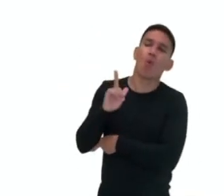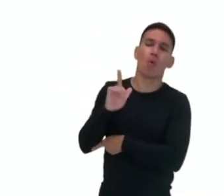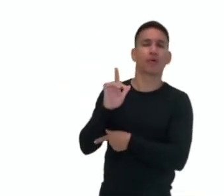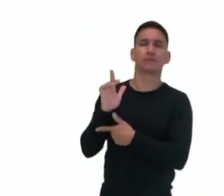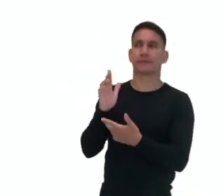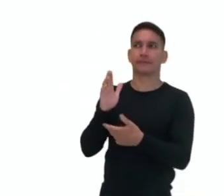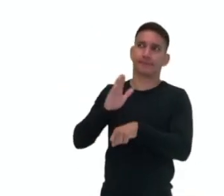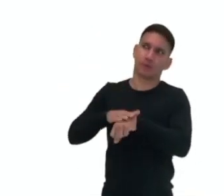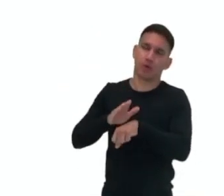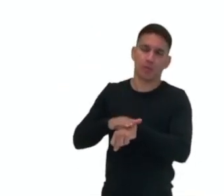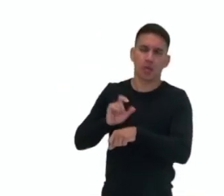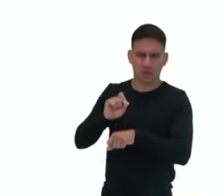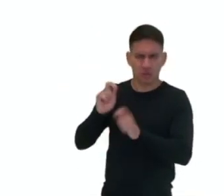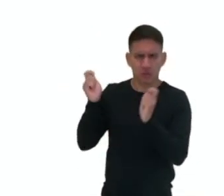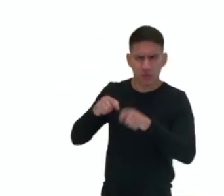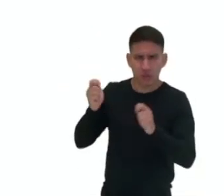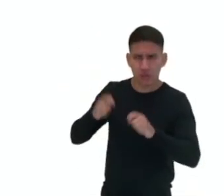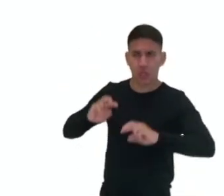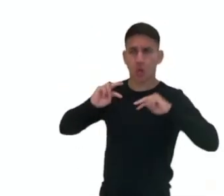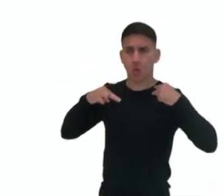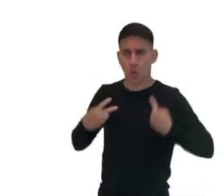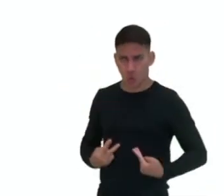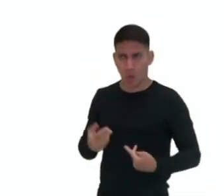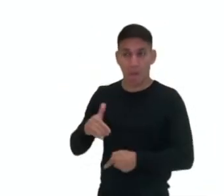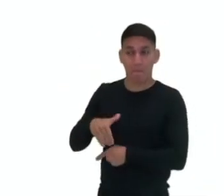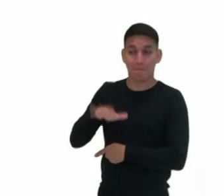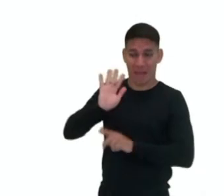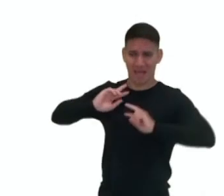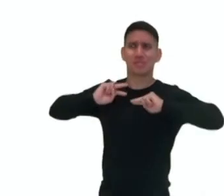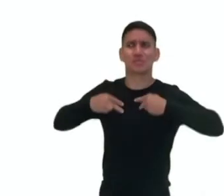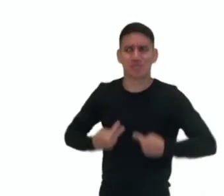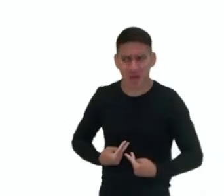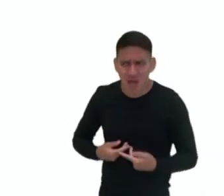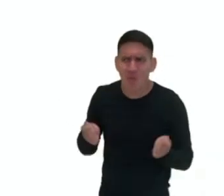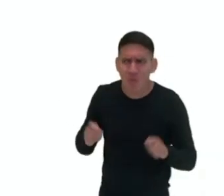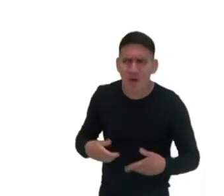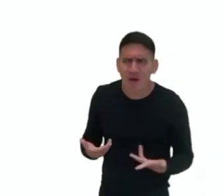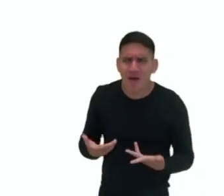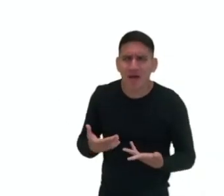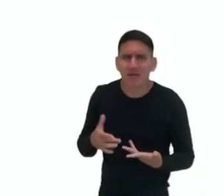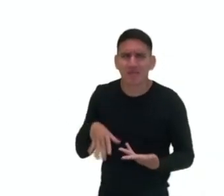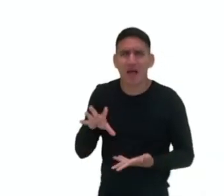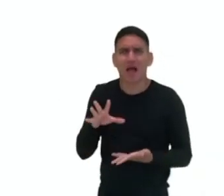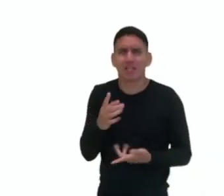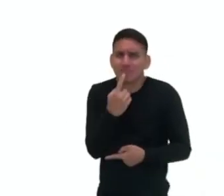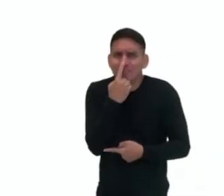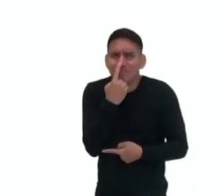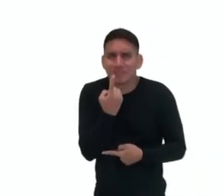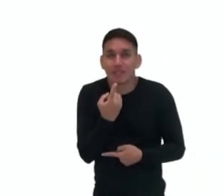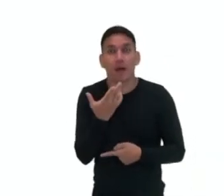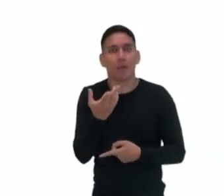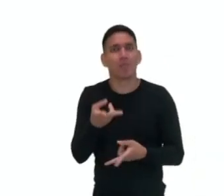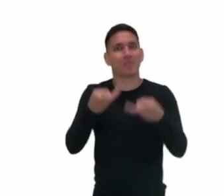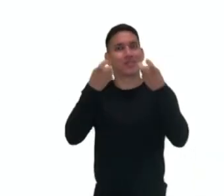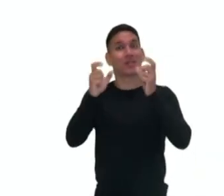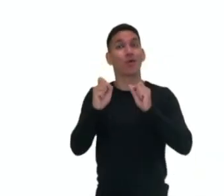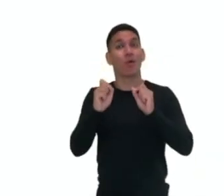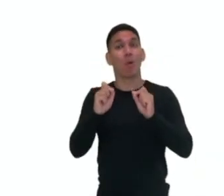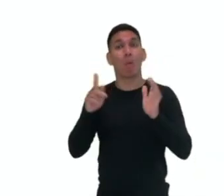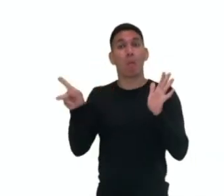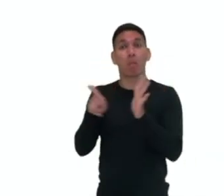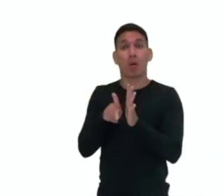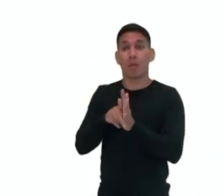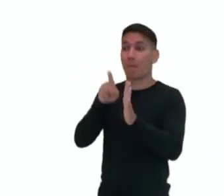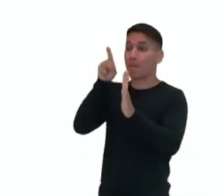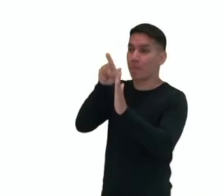seria possível ser mais humano? Então, veja, a partir de uma resposta, a gente vai engatilhando